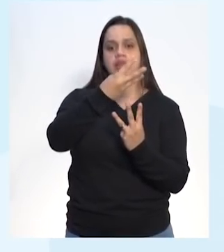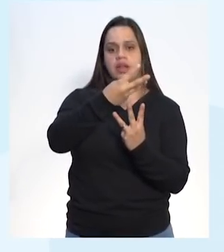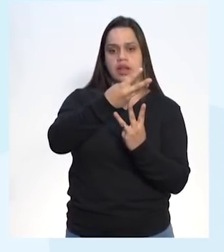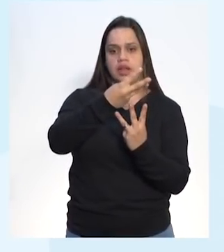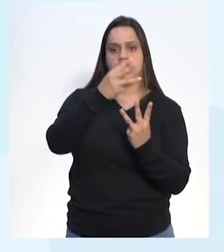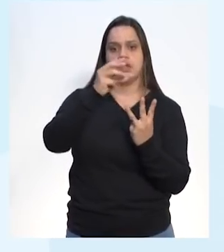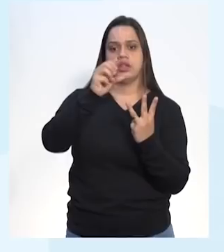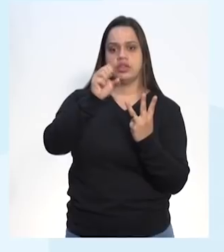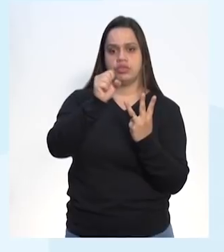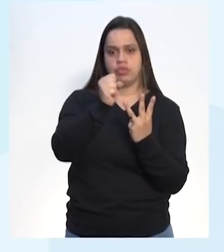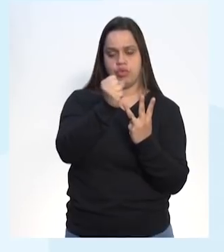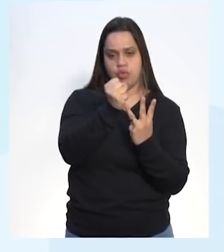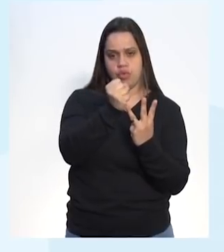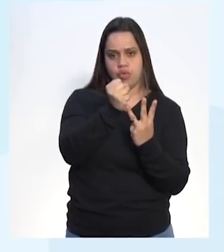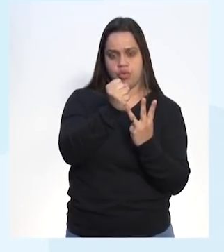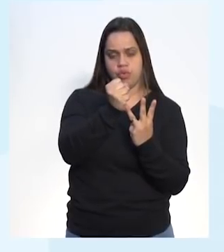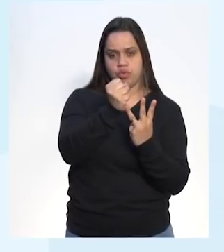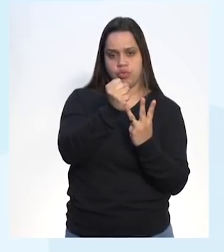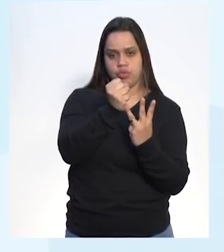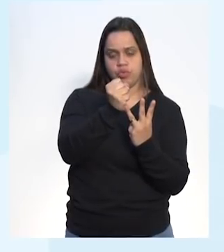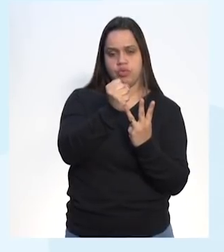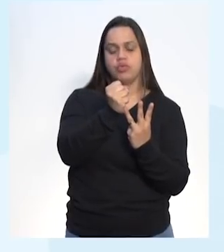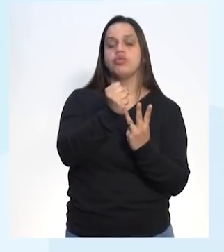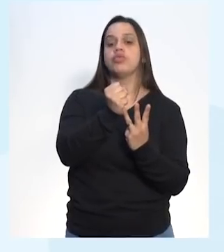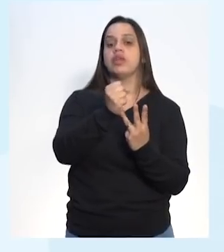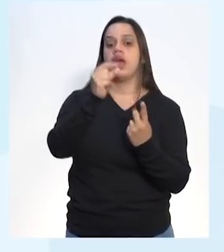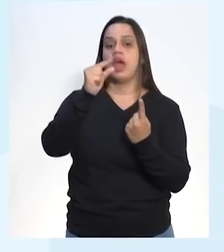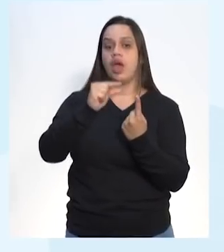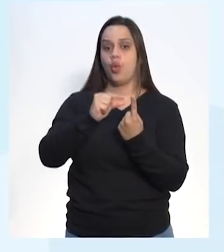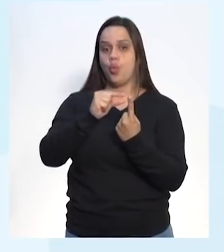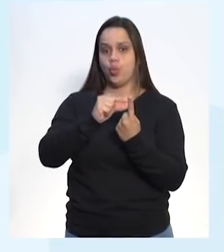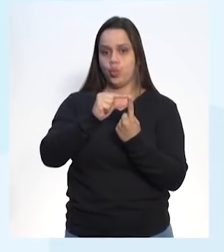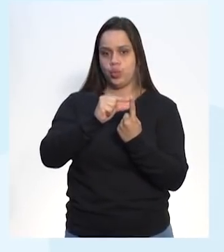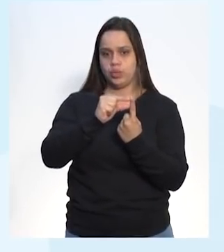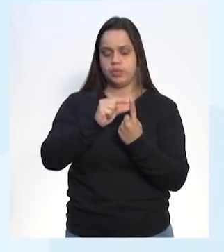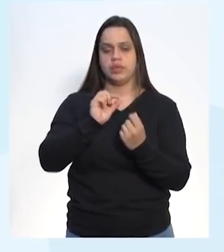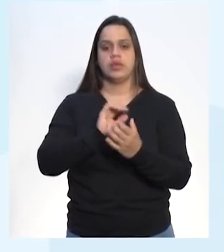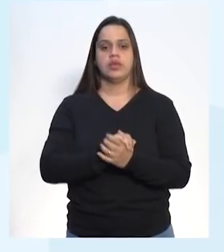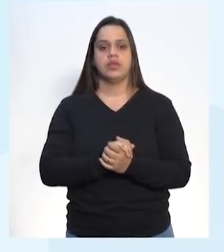3 dezenas de unidades e 8 unidades. Basicamente,